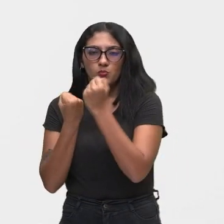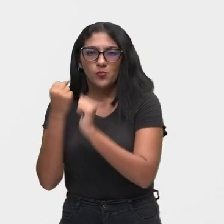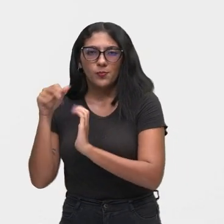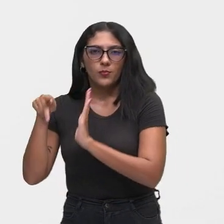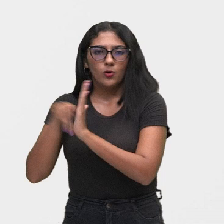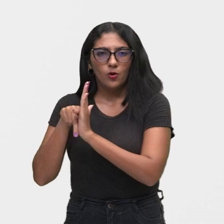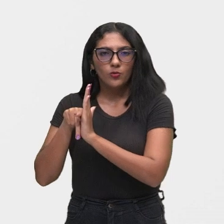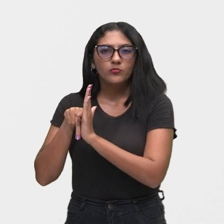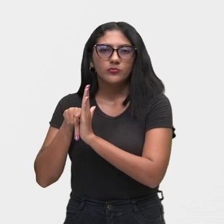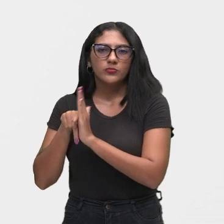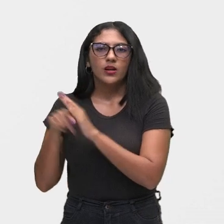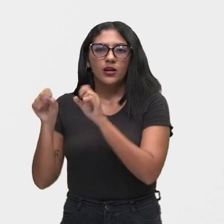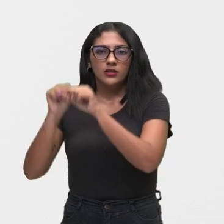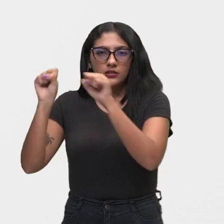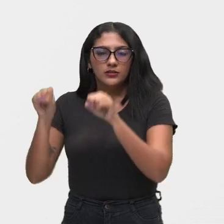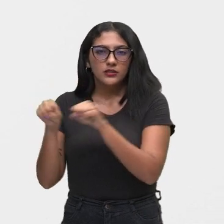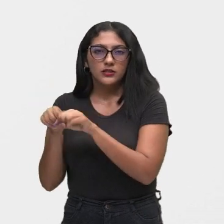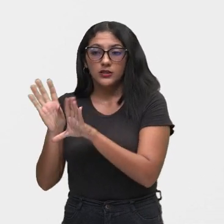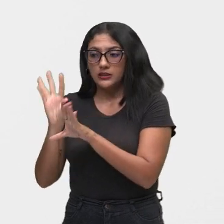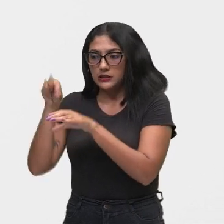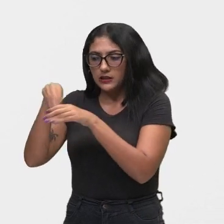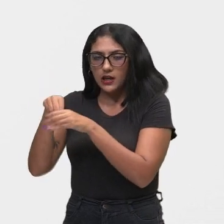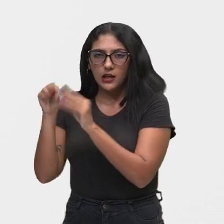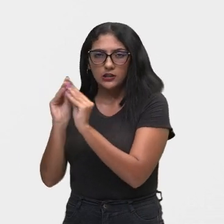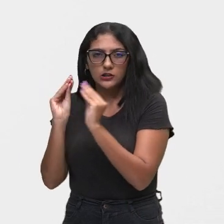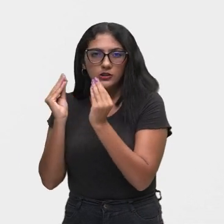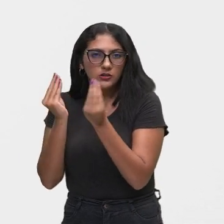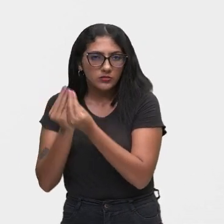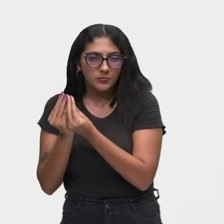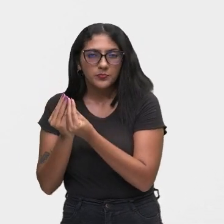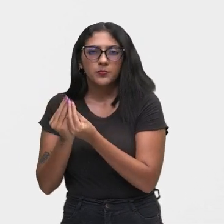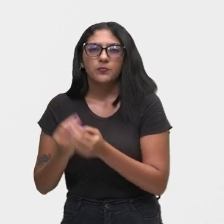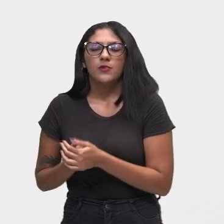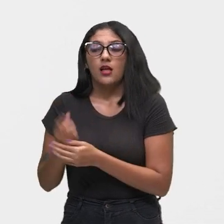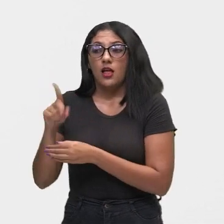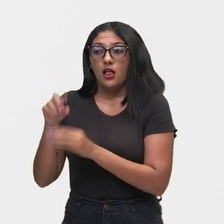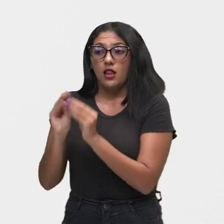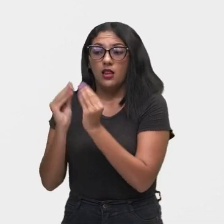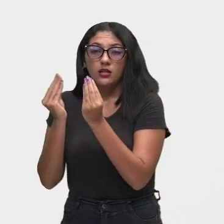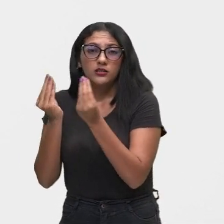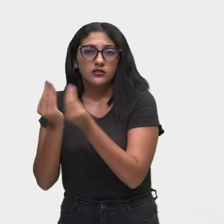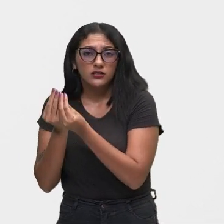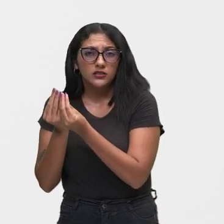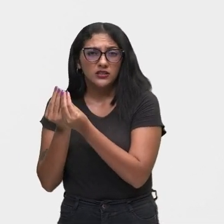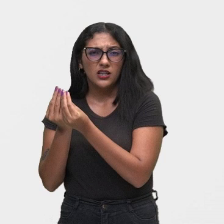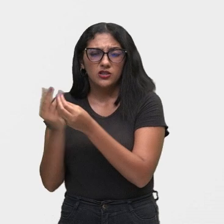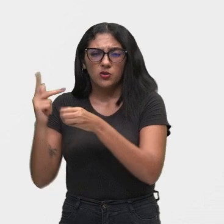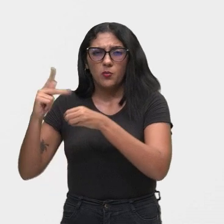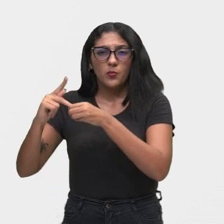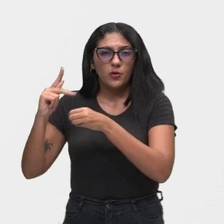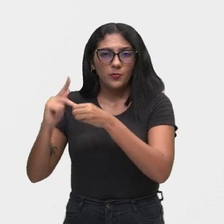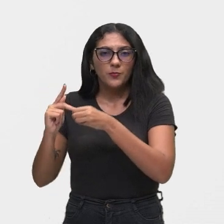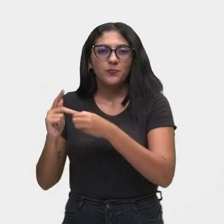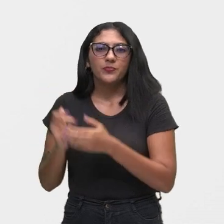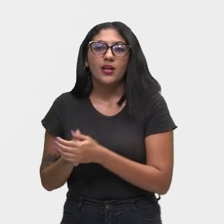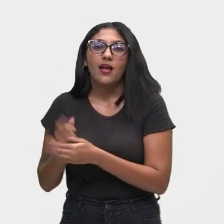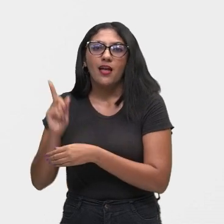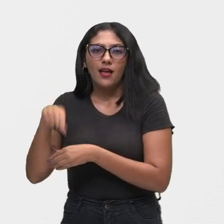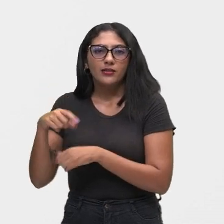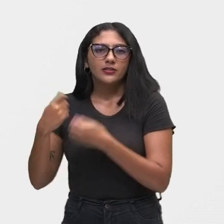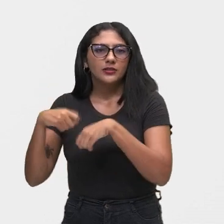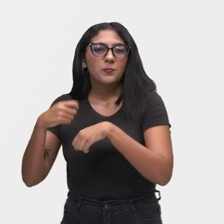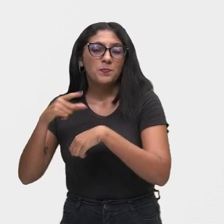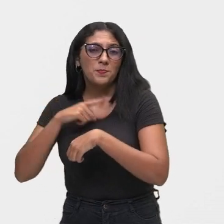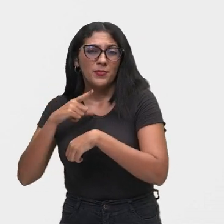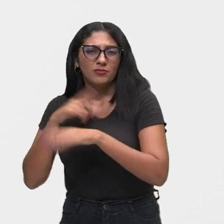de combustão interna, né? Nestas máquinas, o fluido de trabalho é justamente